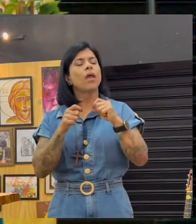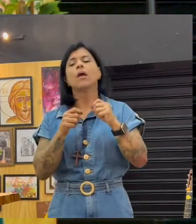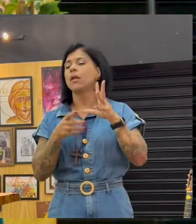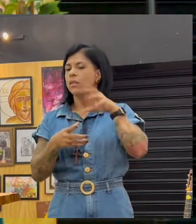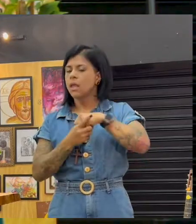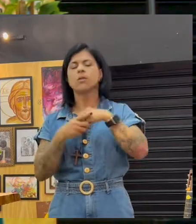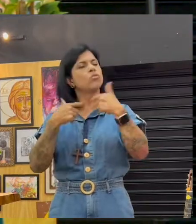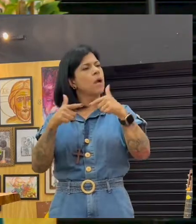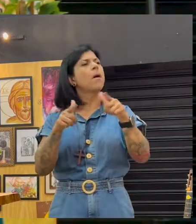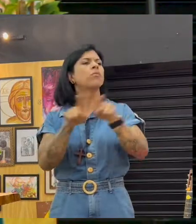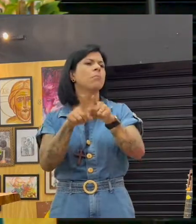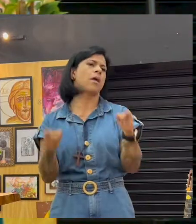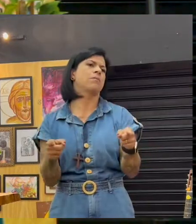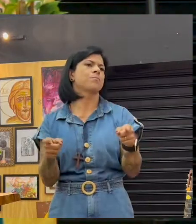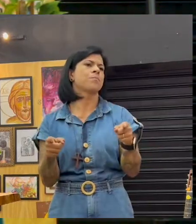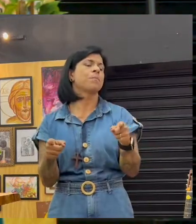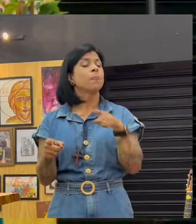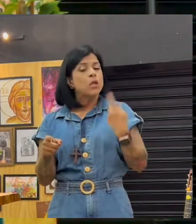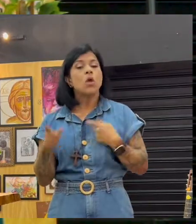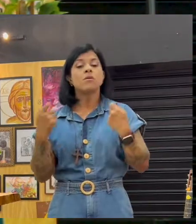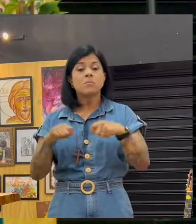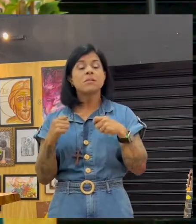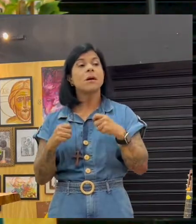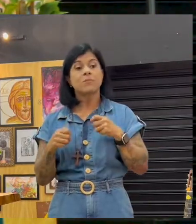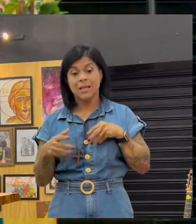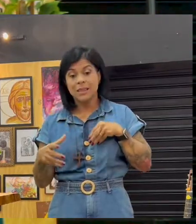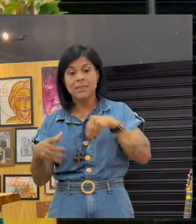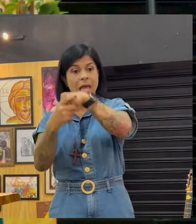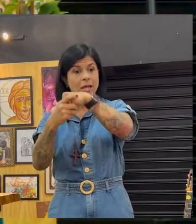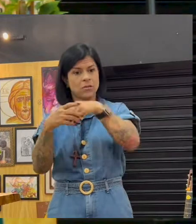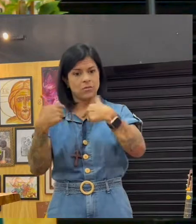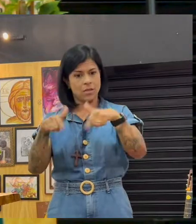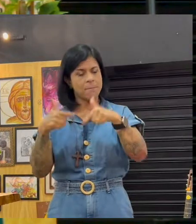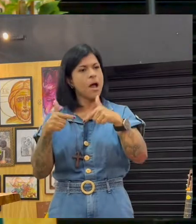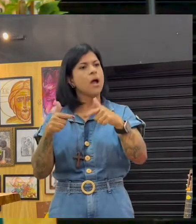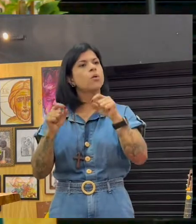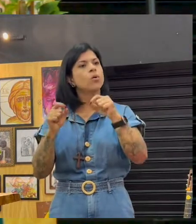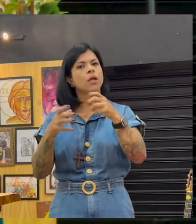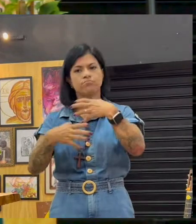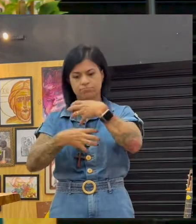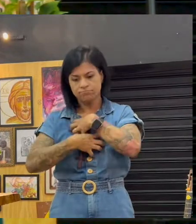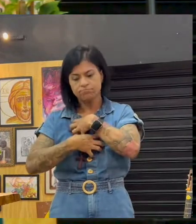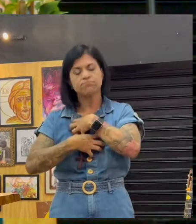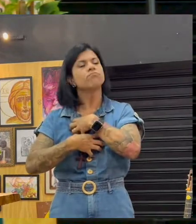trabalho não vai ser diferente. Nós temos que levar intencionalidade para aquele lugar também.